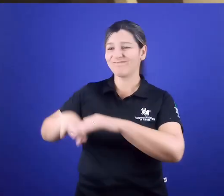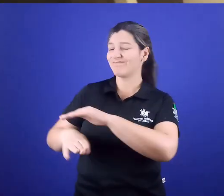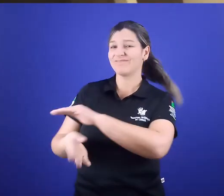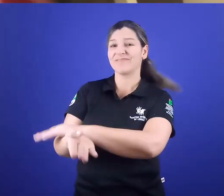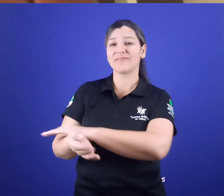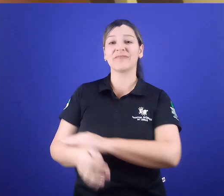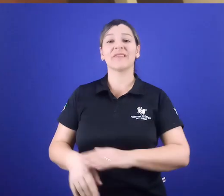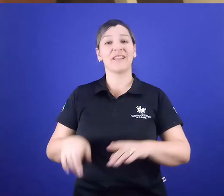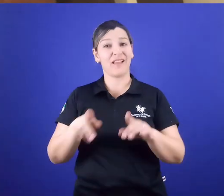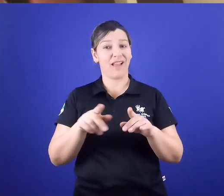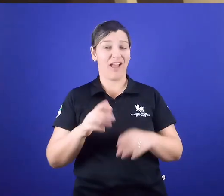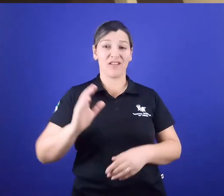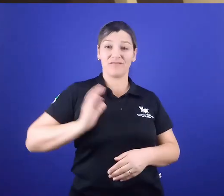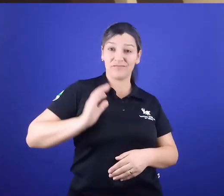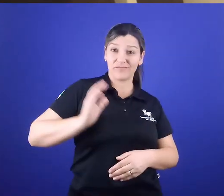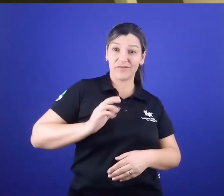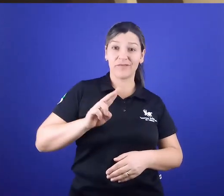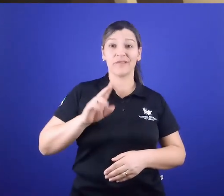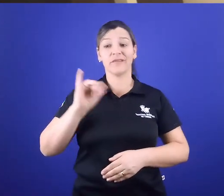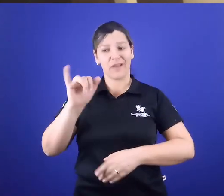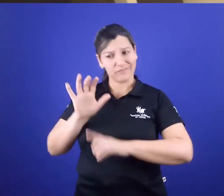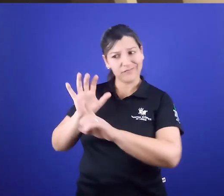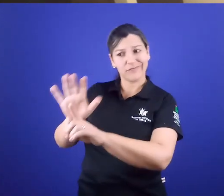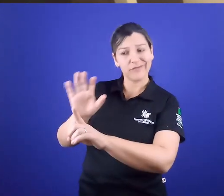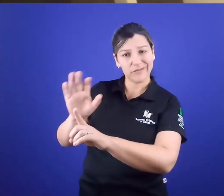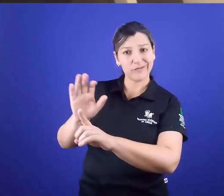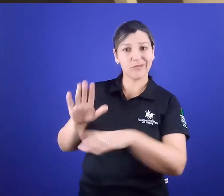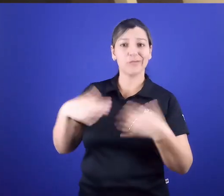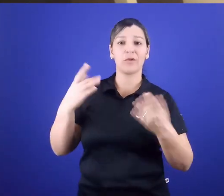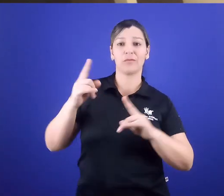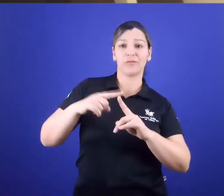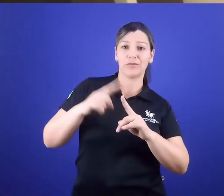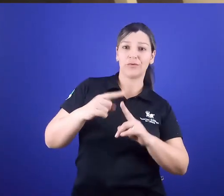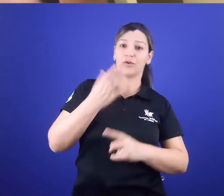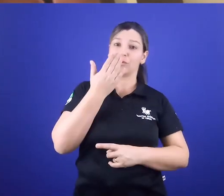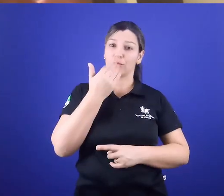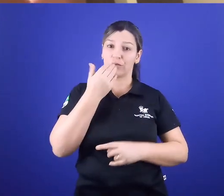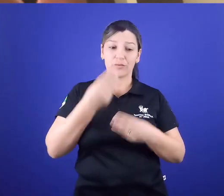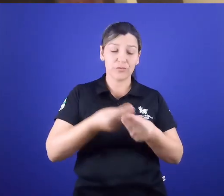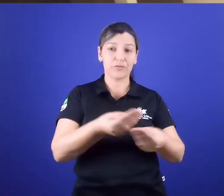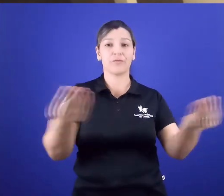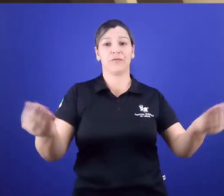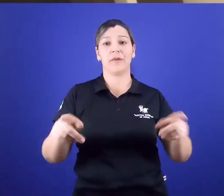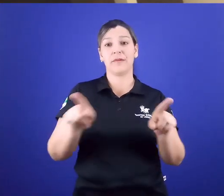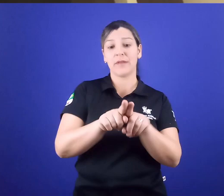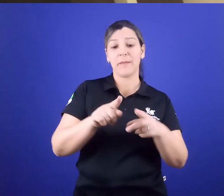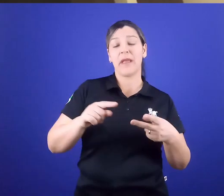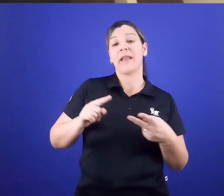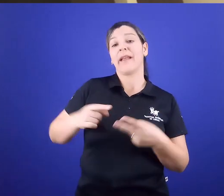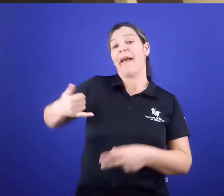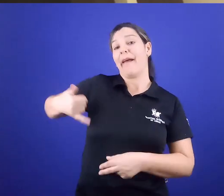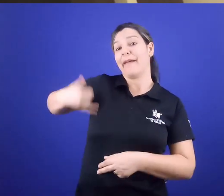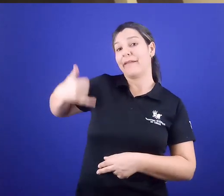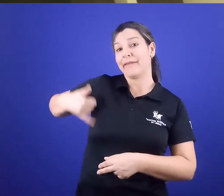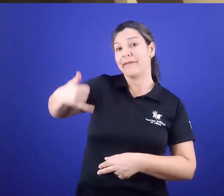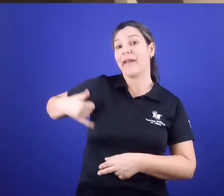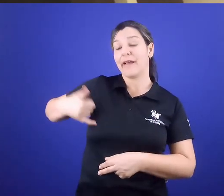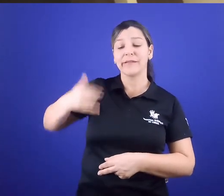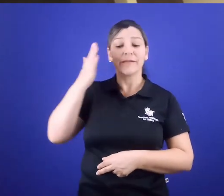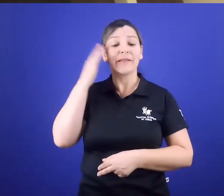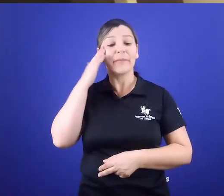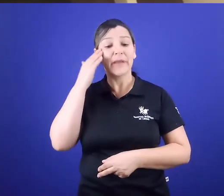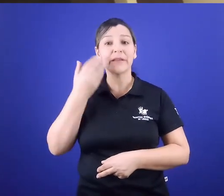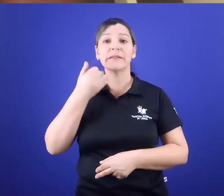vai influenciar, a idade do meu convidado vai influenciar, o sexo do meu convidado vai